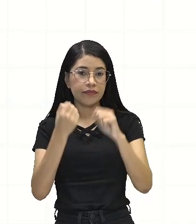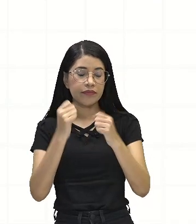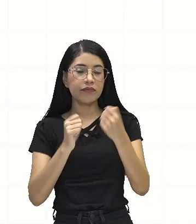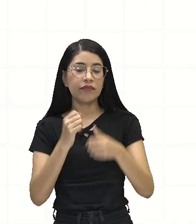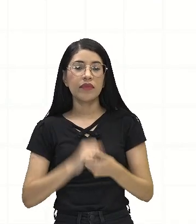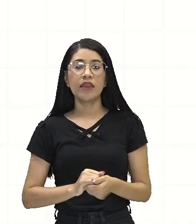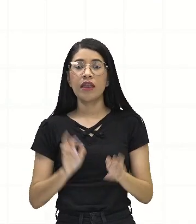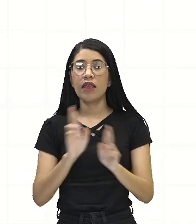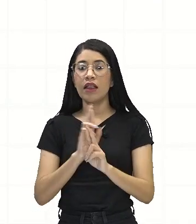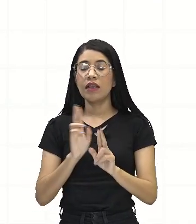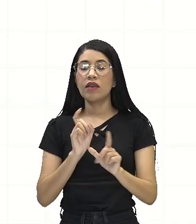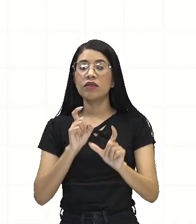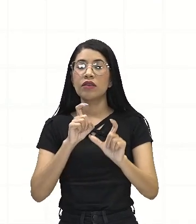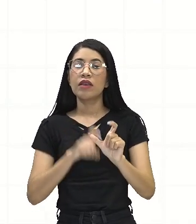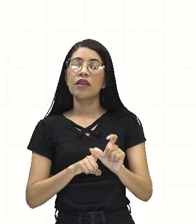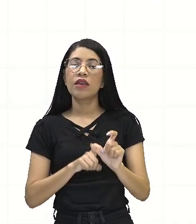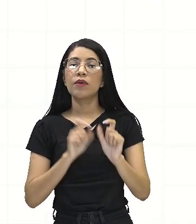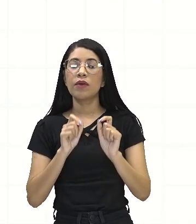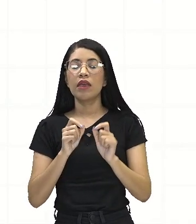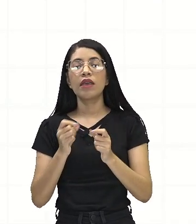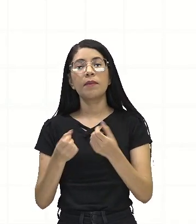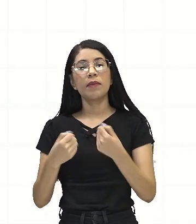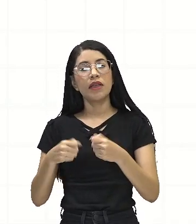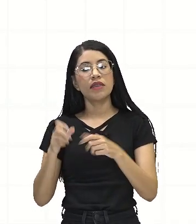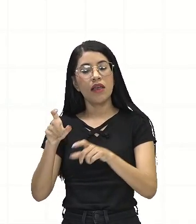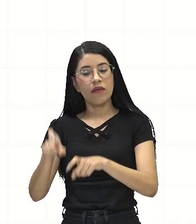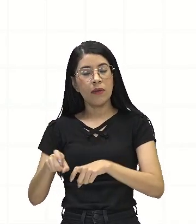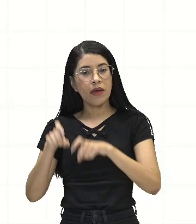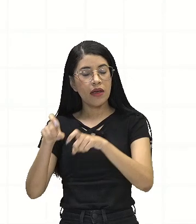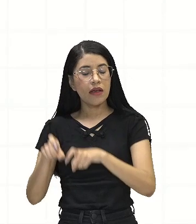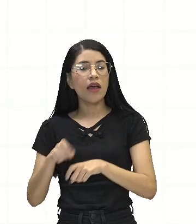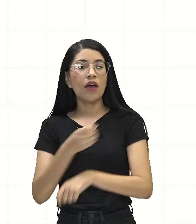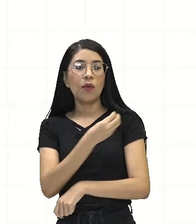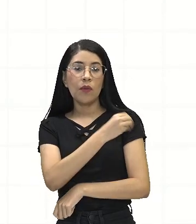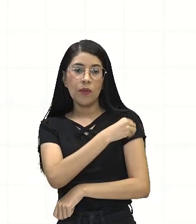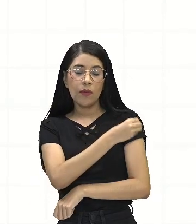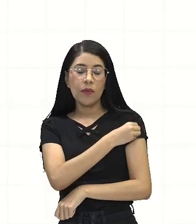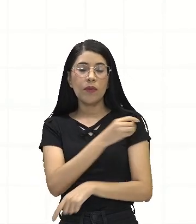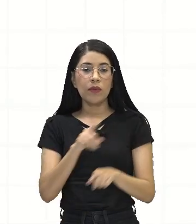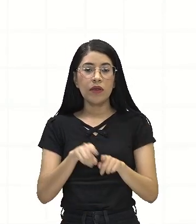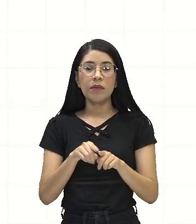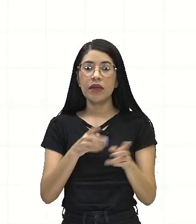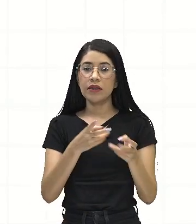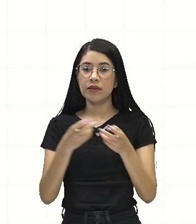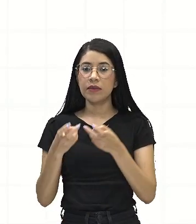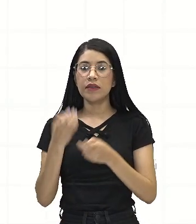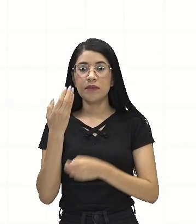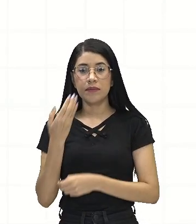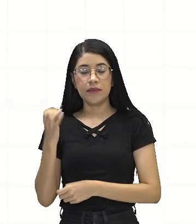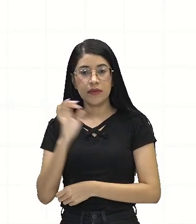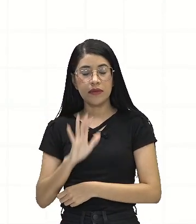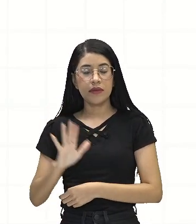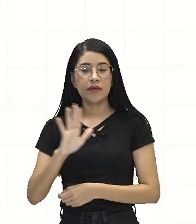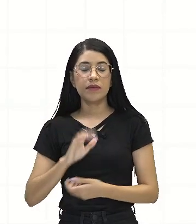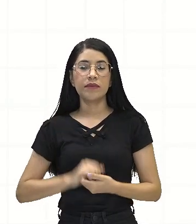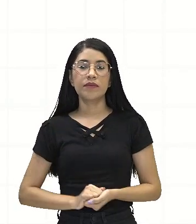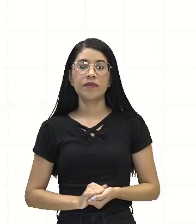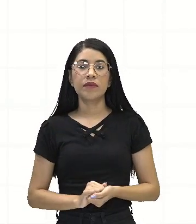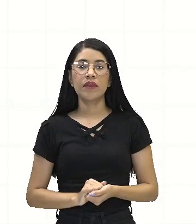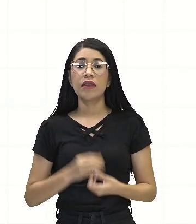relação de dependência, né, com o cultivo do algodão, que a gente pode observar aqui na nossa imagem. Então, cultivar algodão em